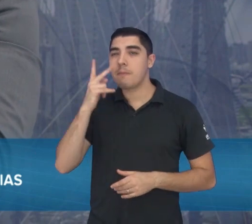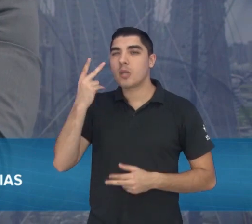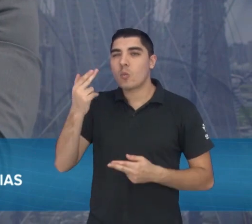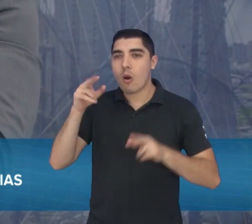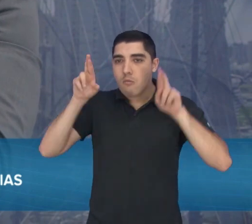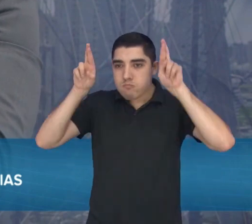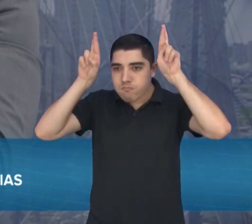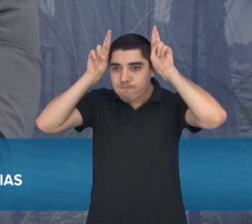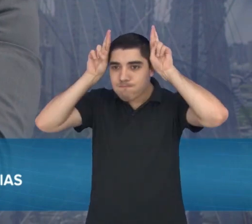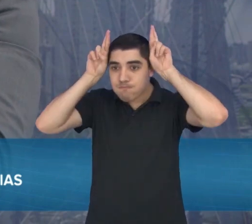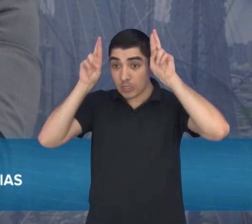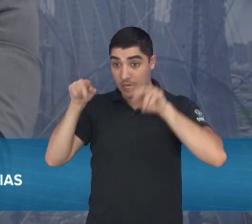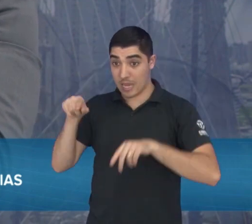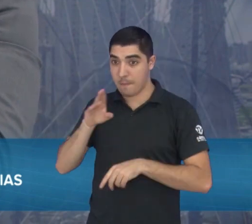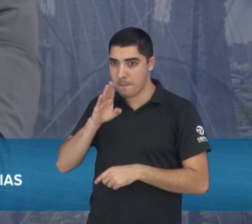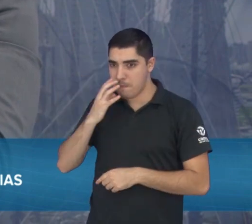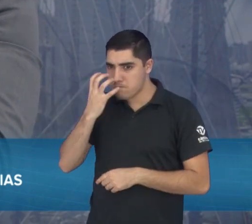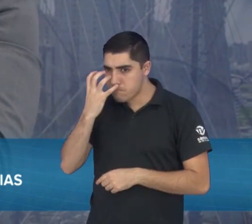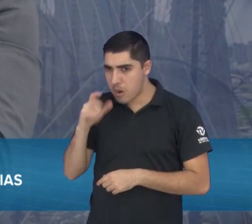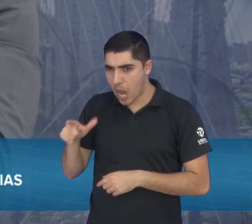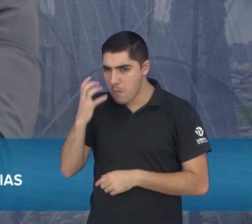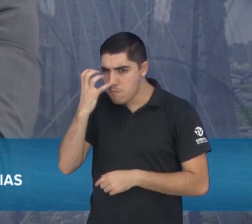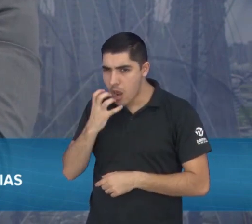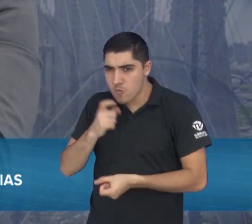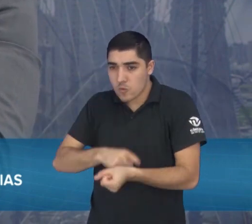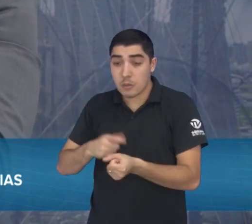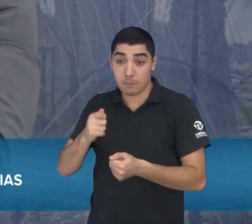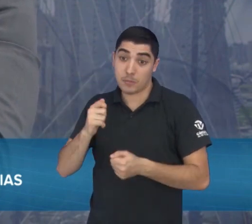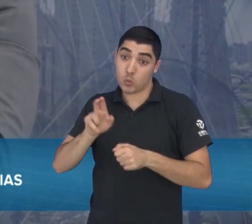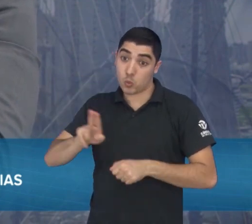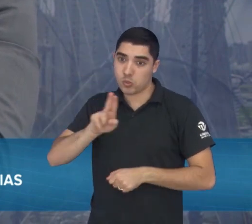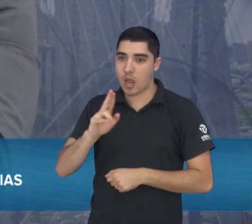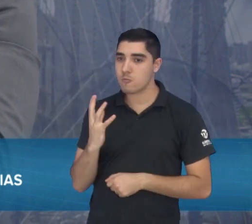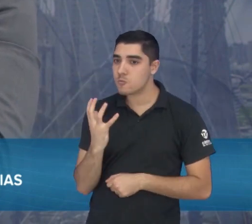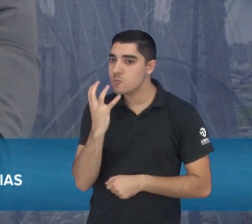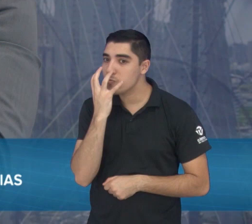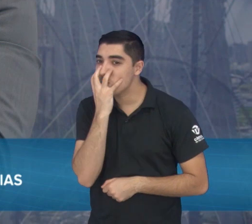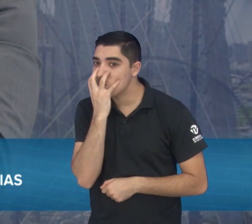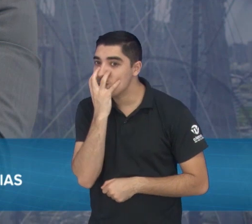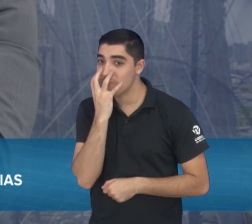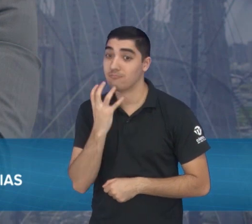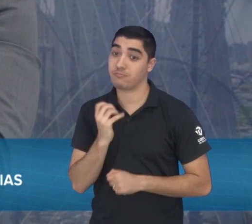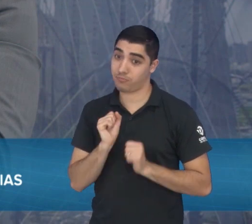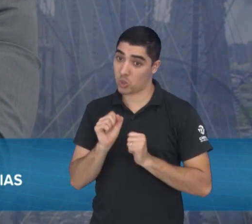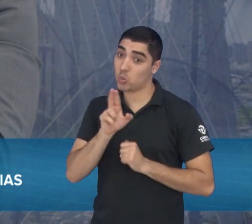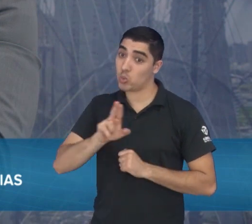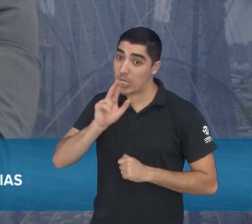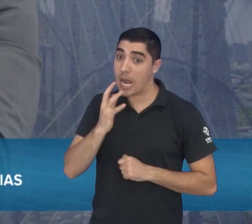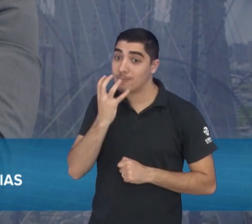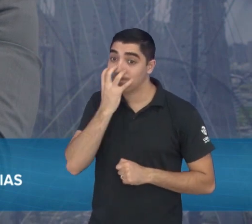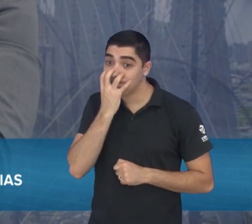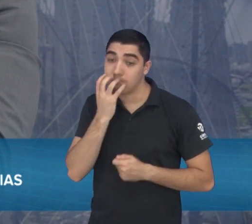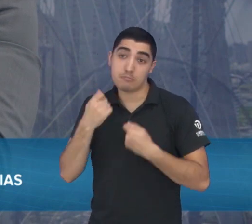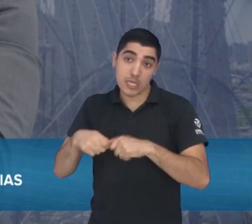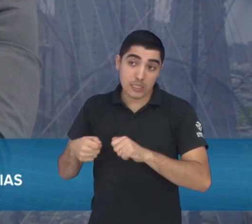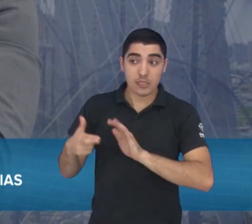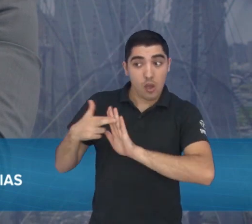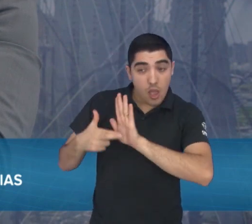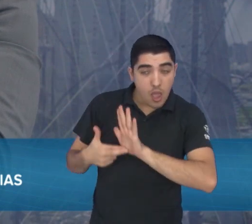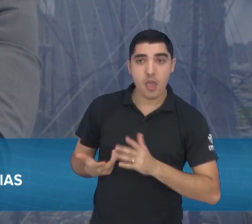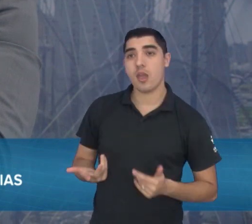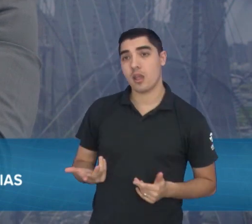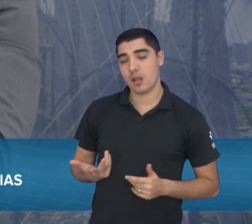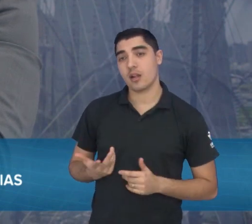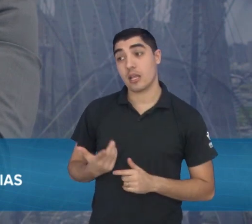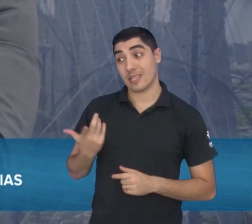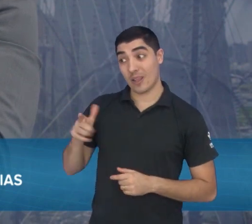será que não tem que andar com focinheira, enforcadeira? Que é uma exigência legal, a legislação determina isso, para o dono